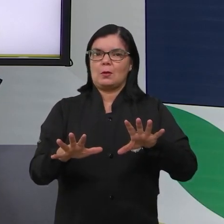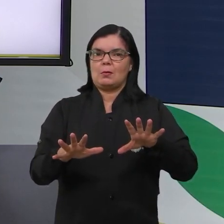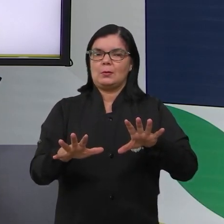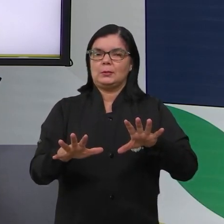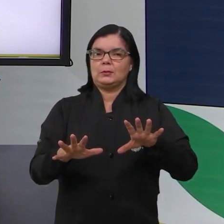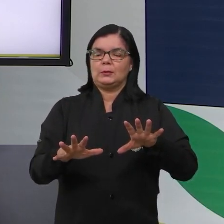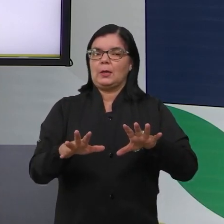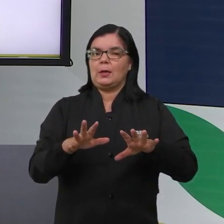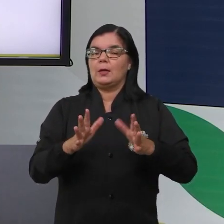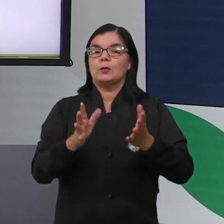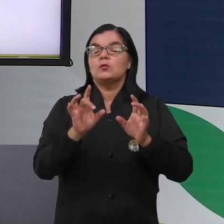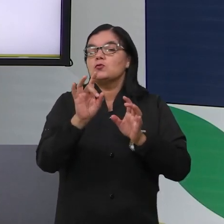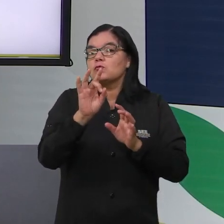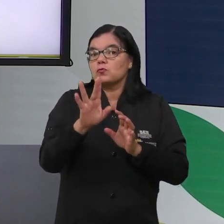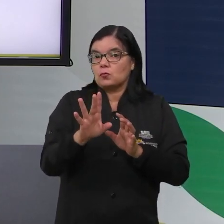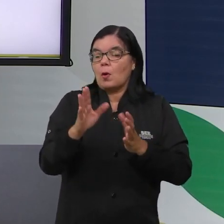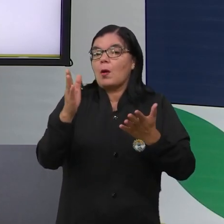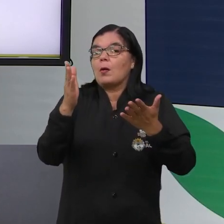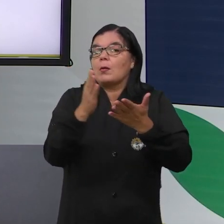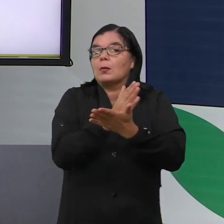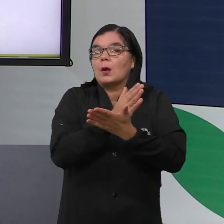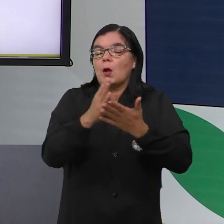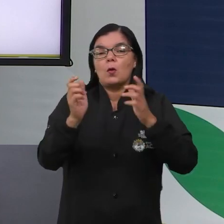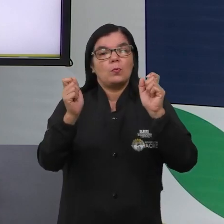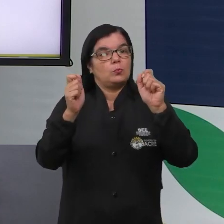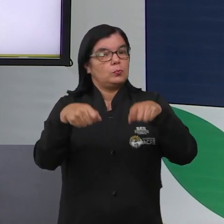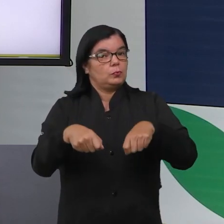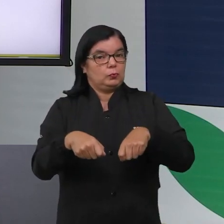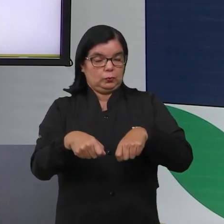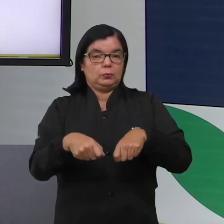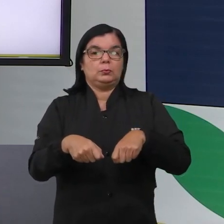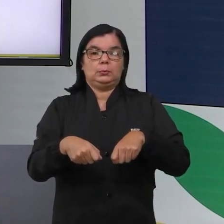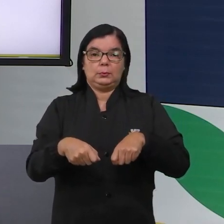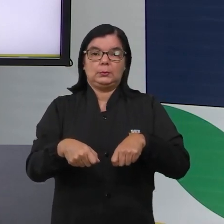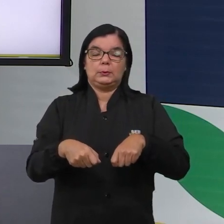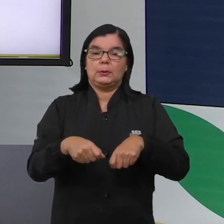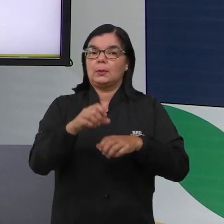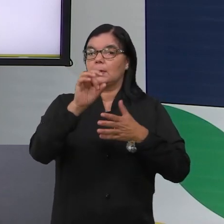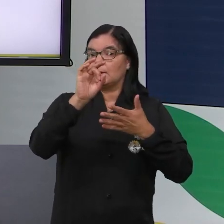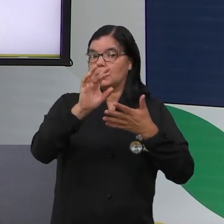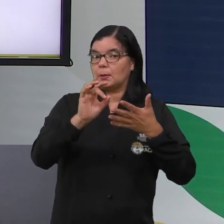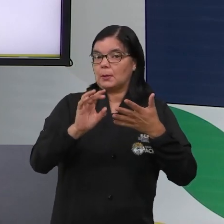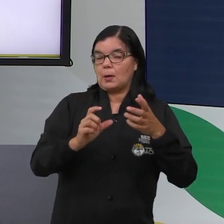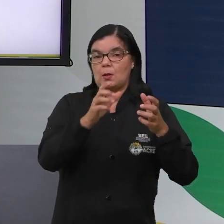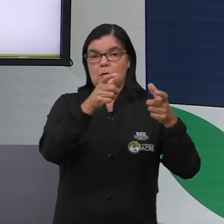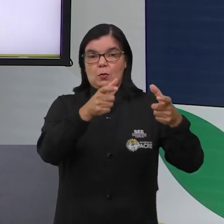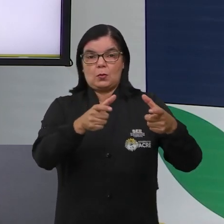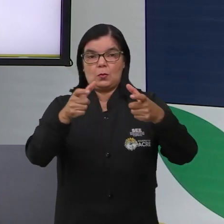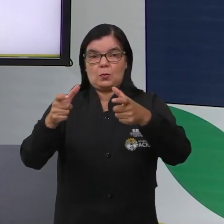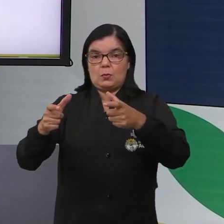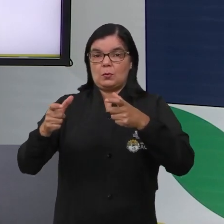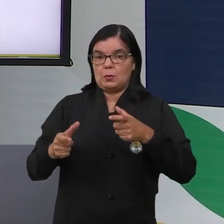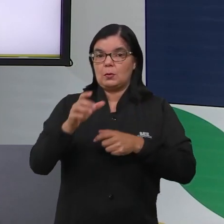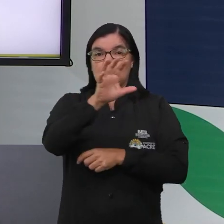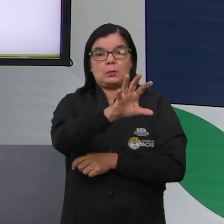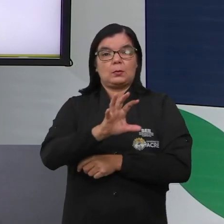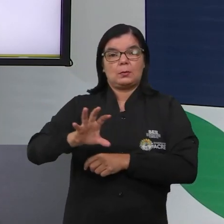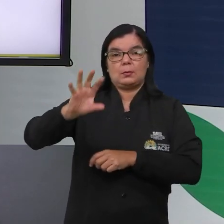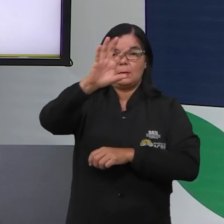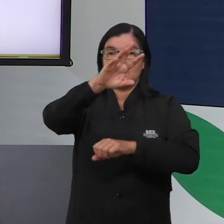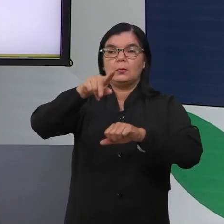esgotar. Isso aqui são algumas possibilidades. Cada local, cada região do